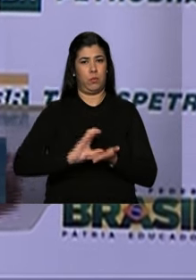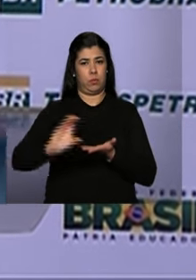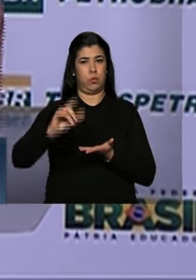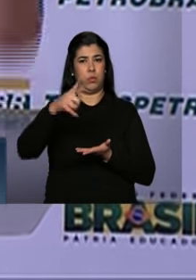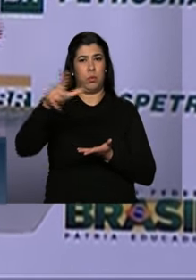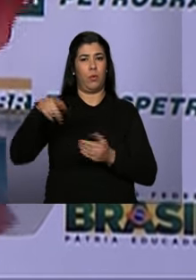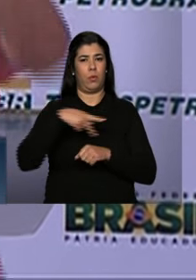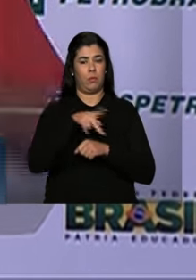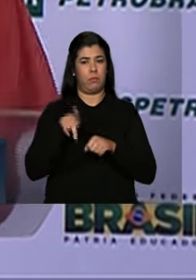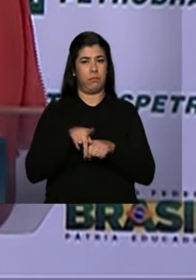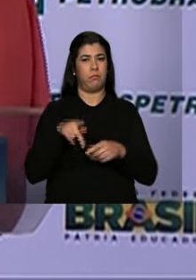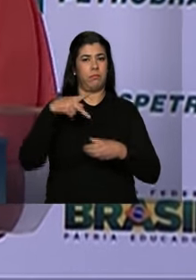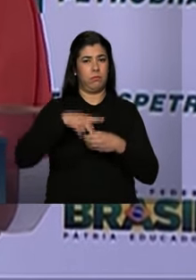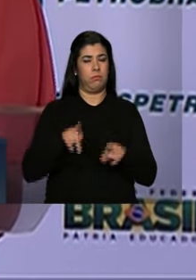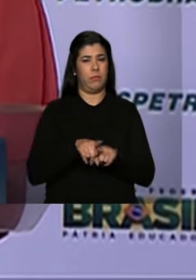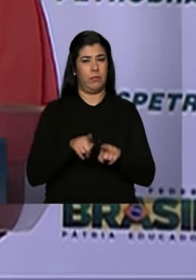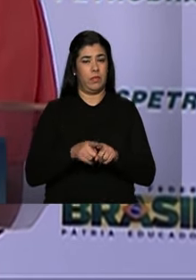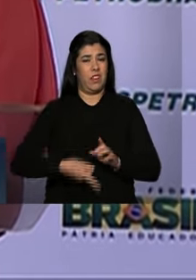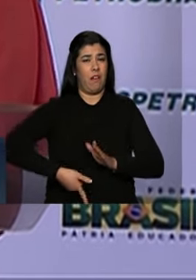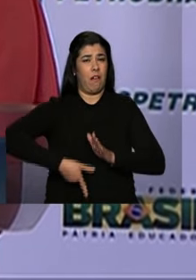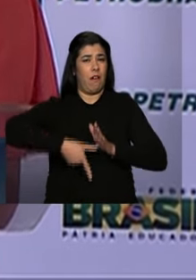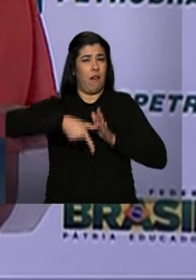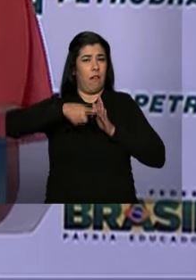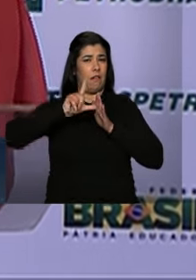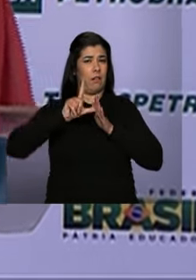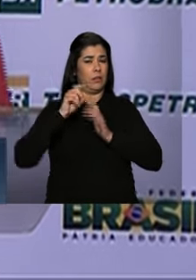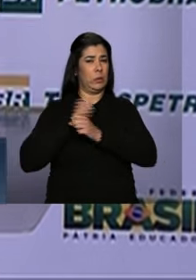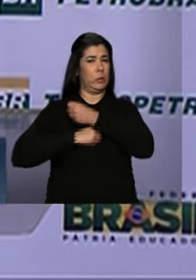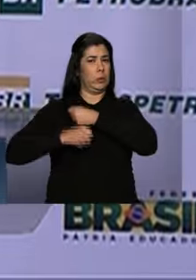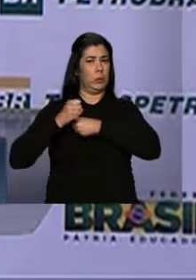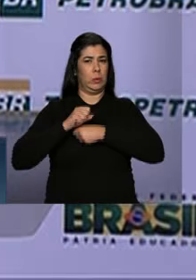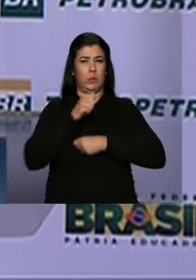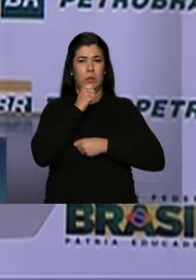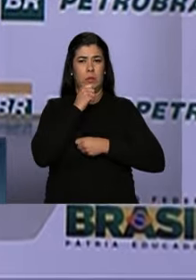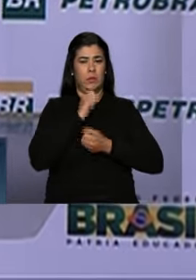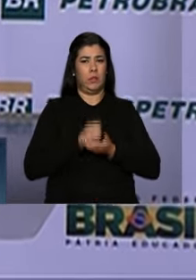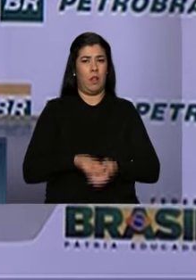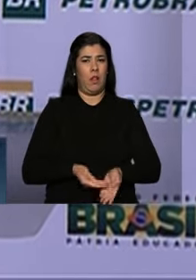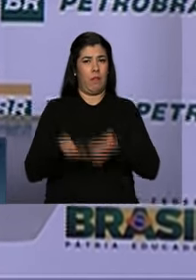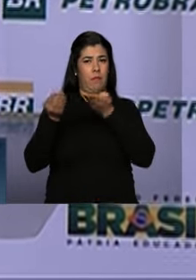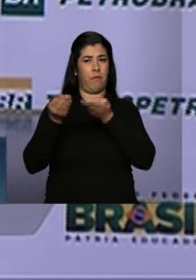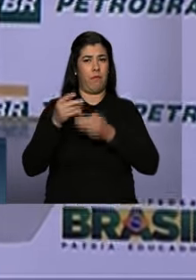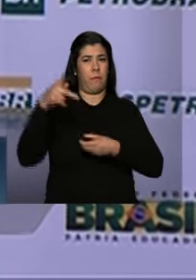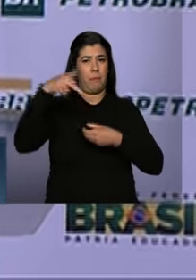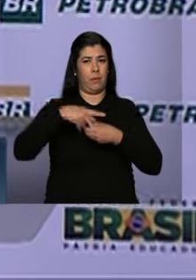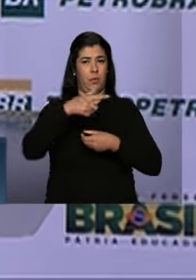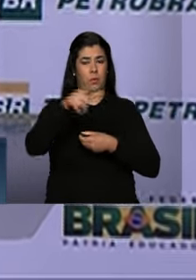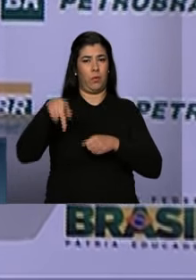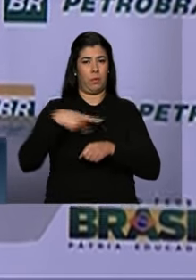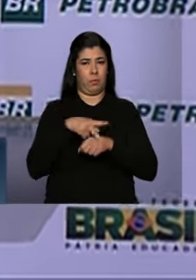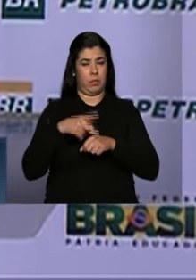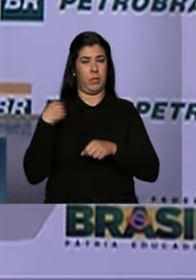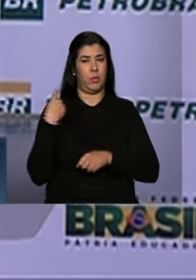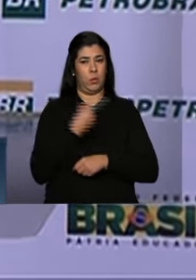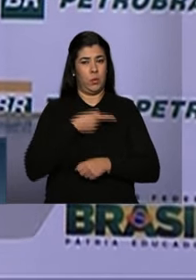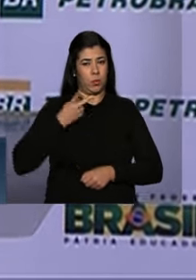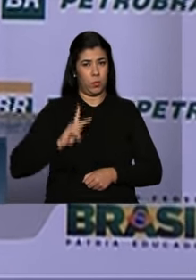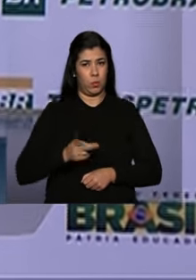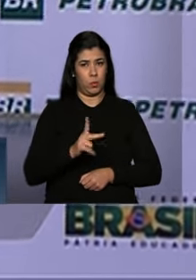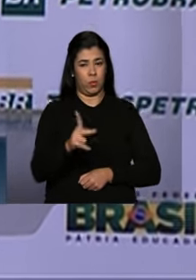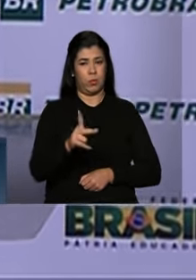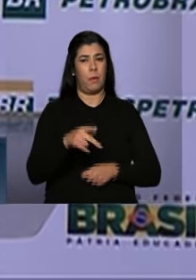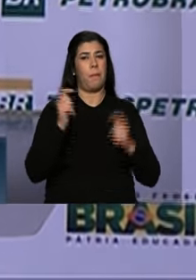Mesmo antes de nós virarmos exportadores, nós vamos continuar precisando de